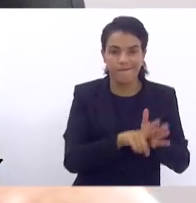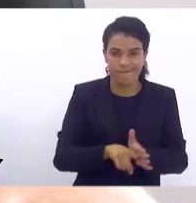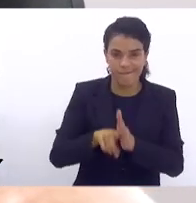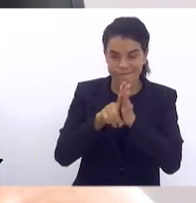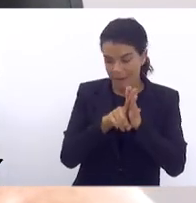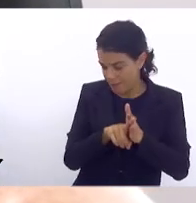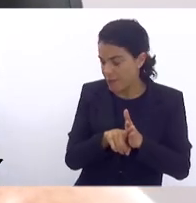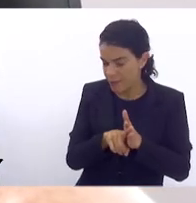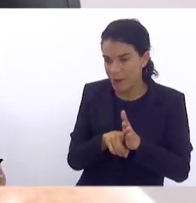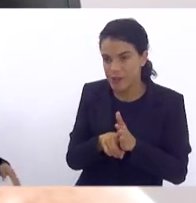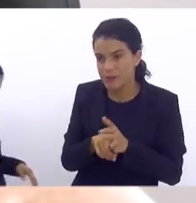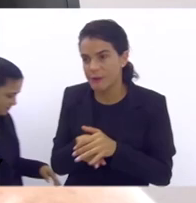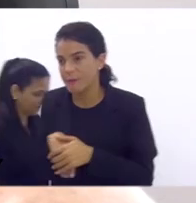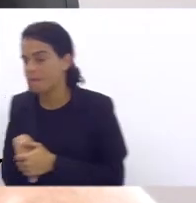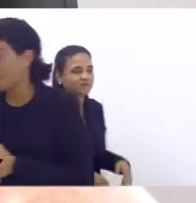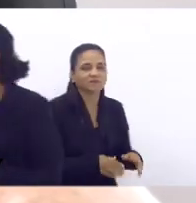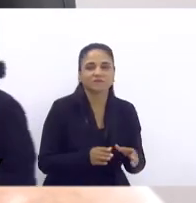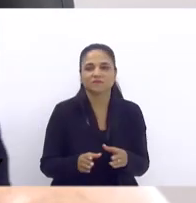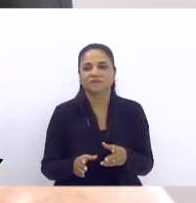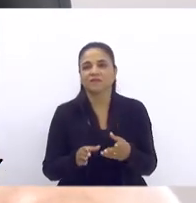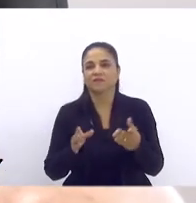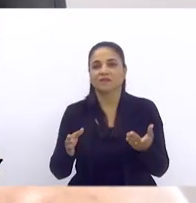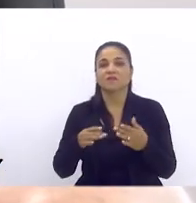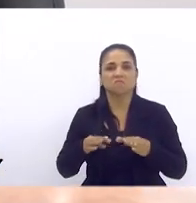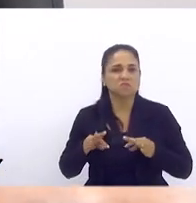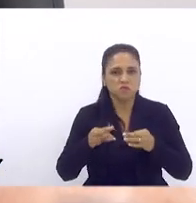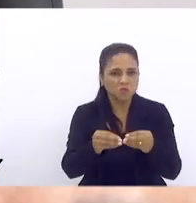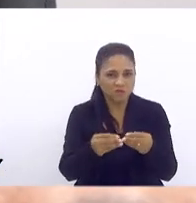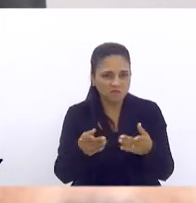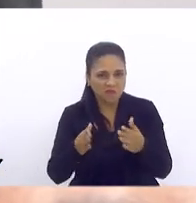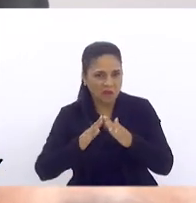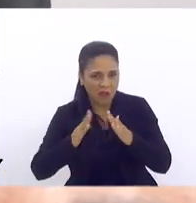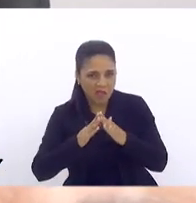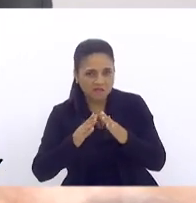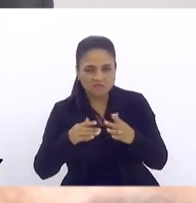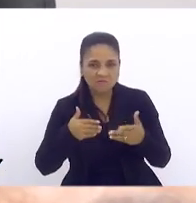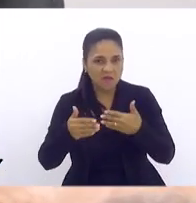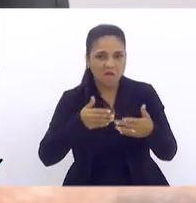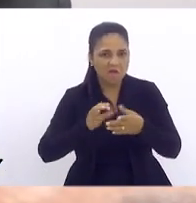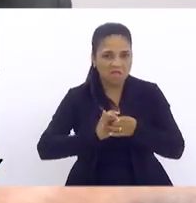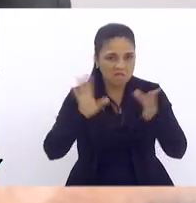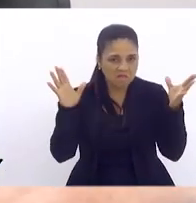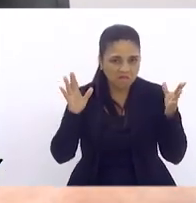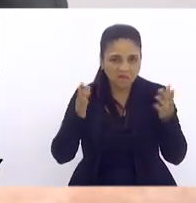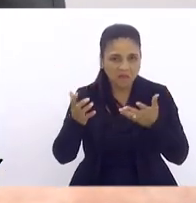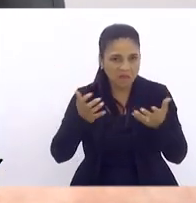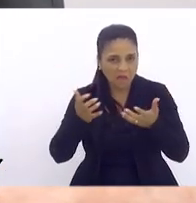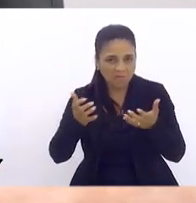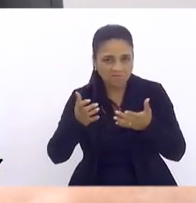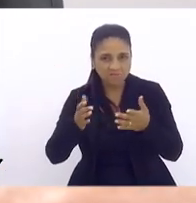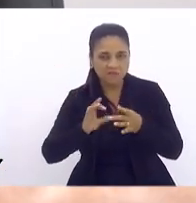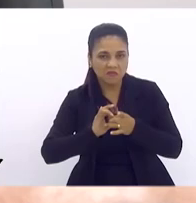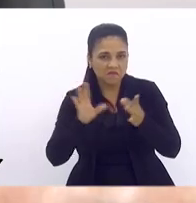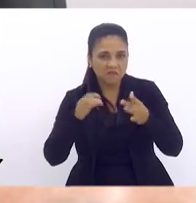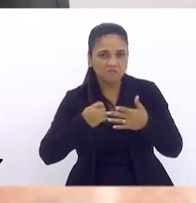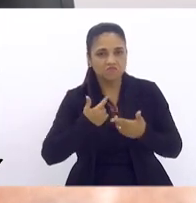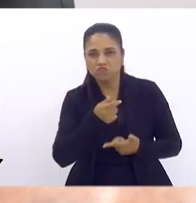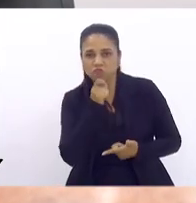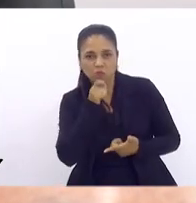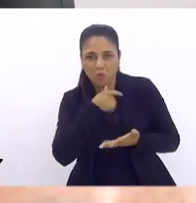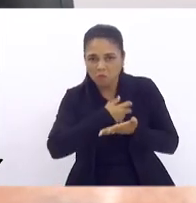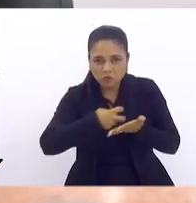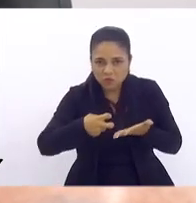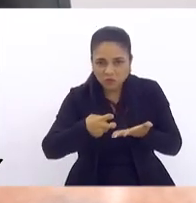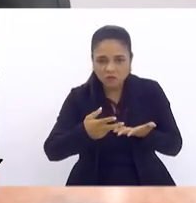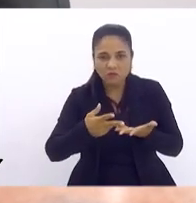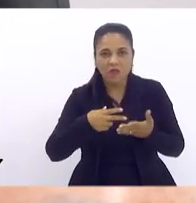rede fosse o quintal da casa de todo mundo que ele quer fazer o que quer eles e elas querem fazer o que quer sem que haja punição Ah eu quero